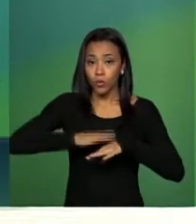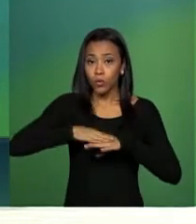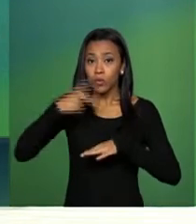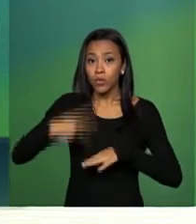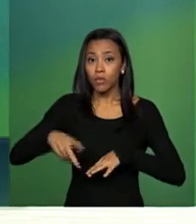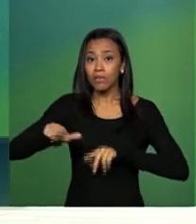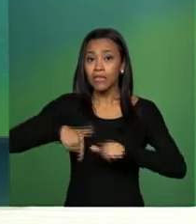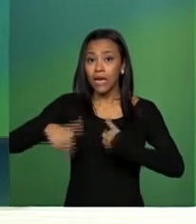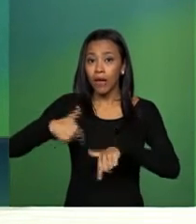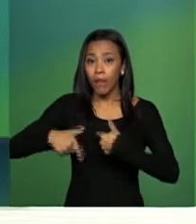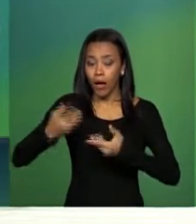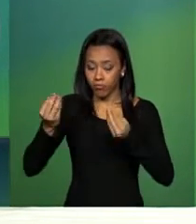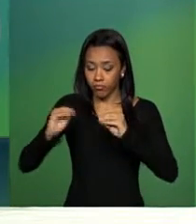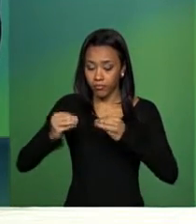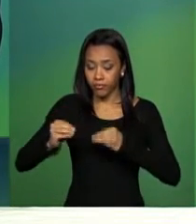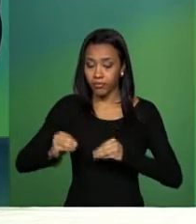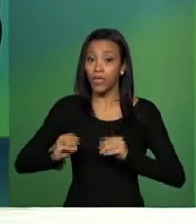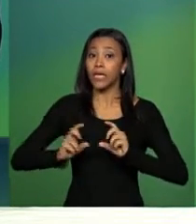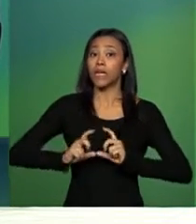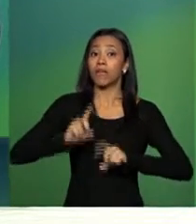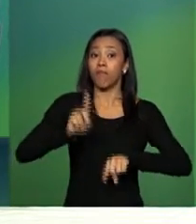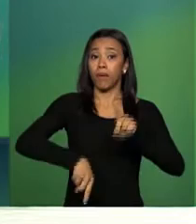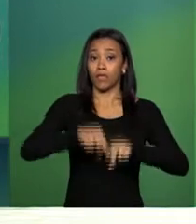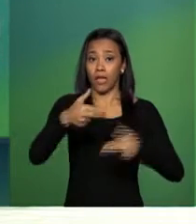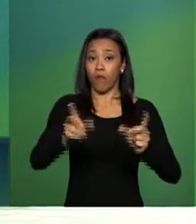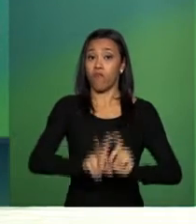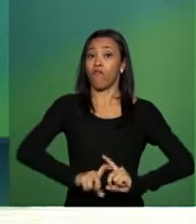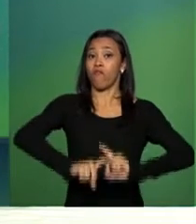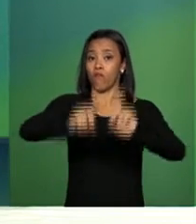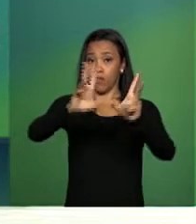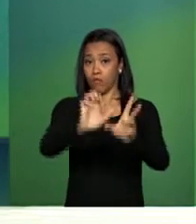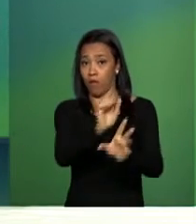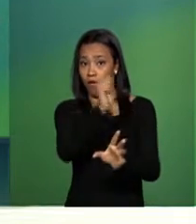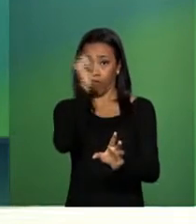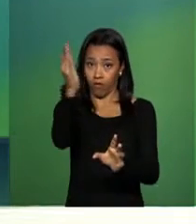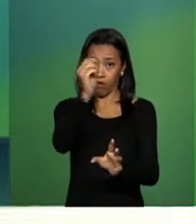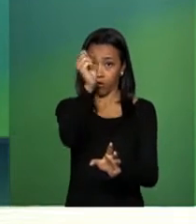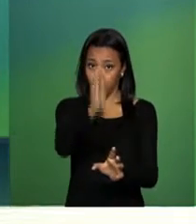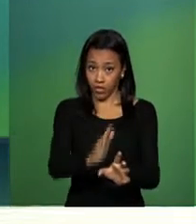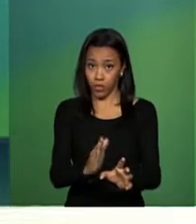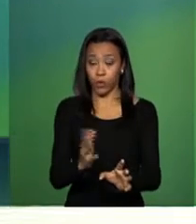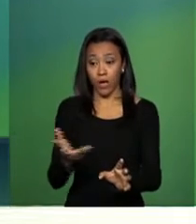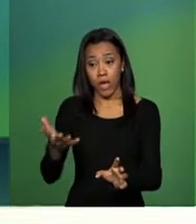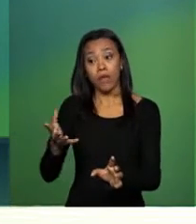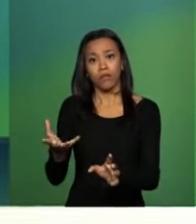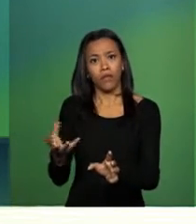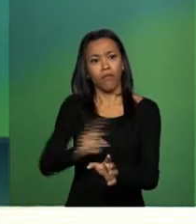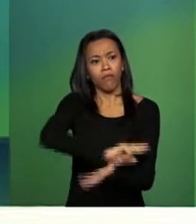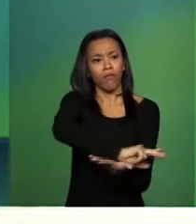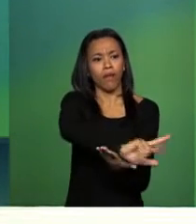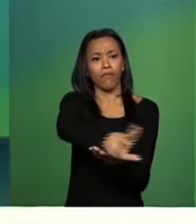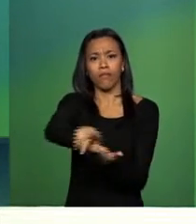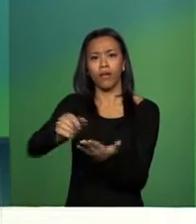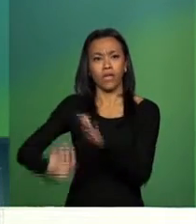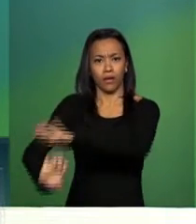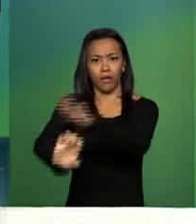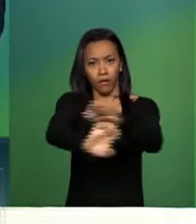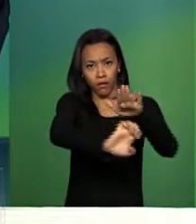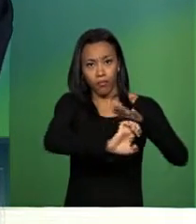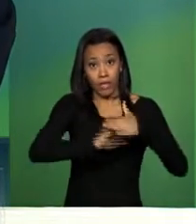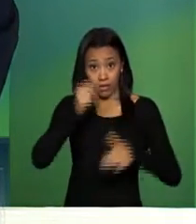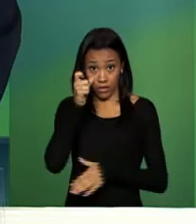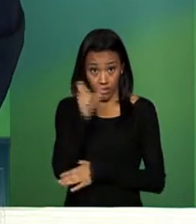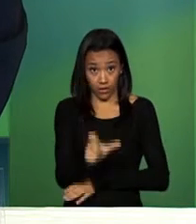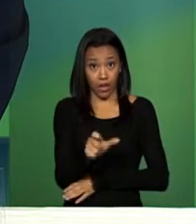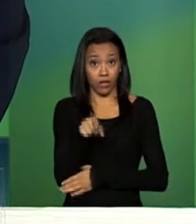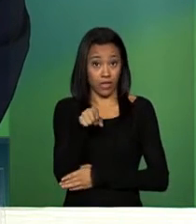radar. Se há um número cada vez maior de empresas que estão se engajando no processo de exportação